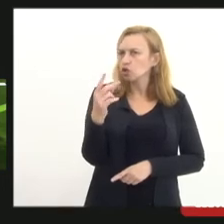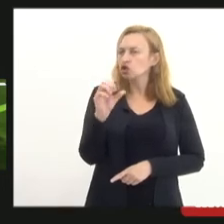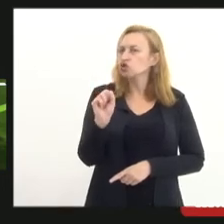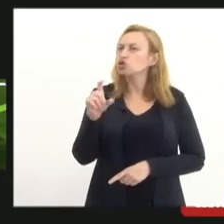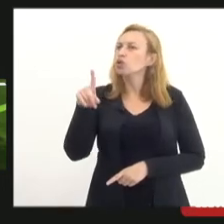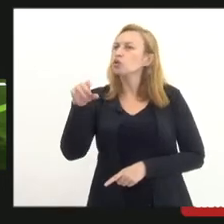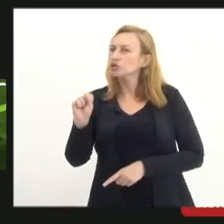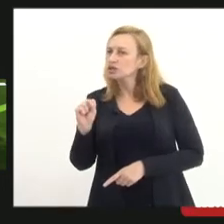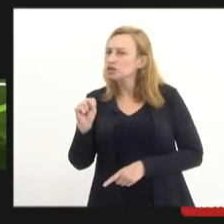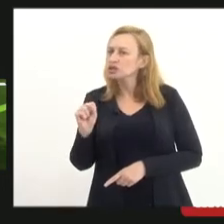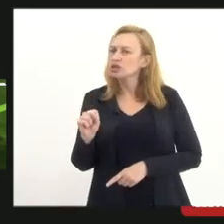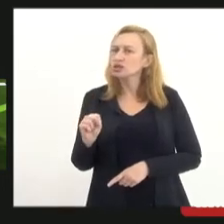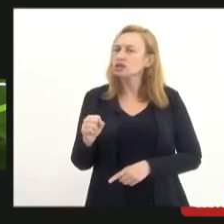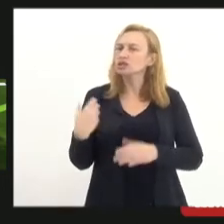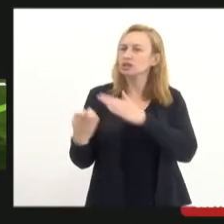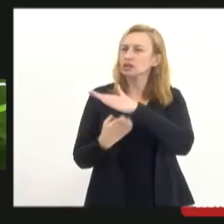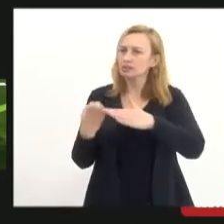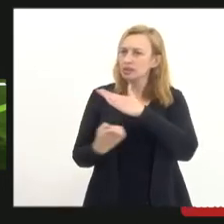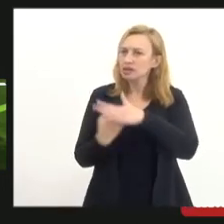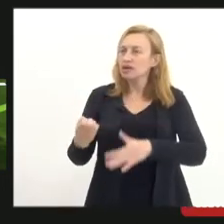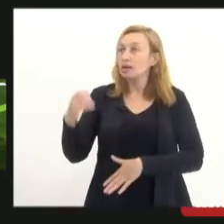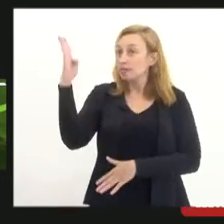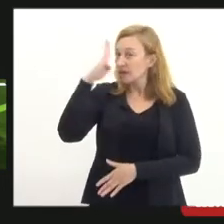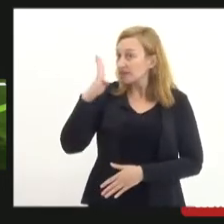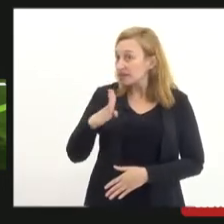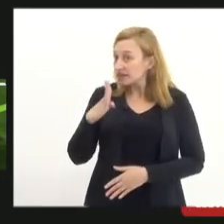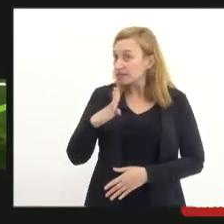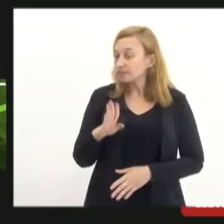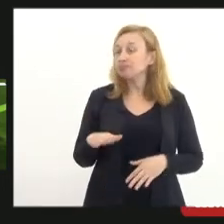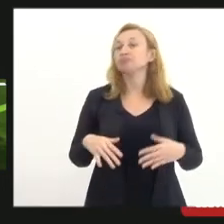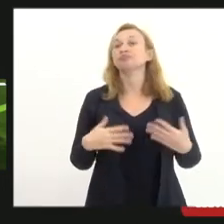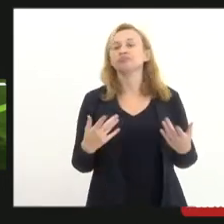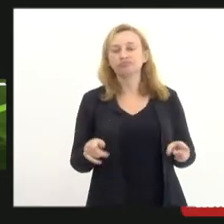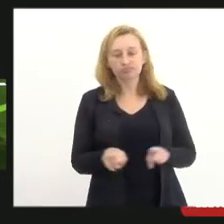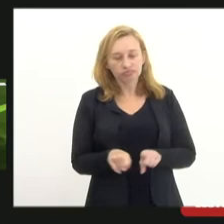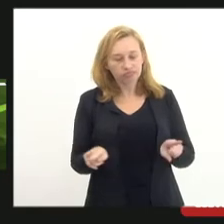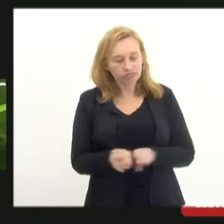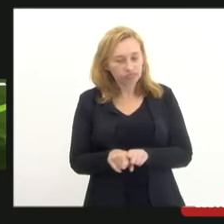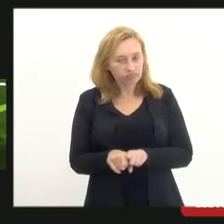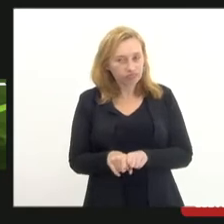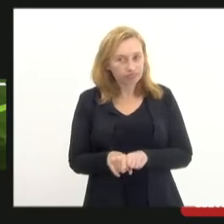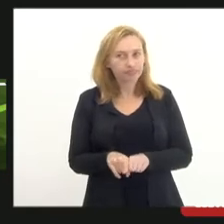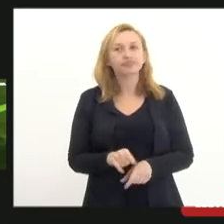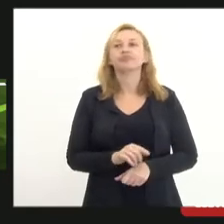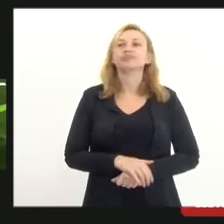sondas de duas empresas brasileiras, assim como também, né,